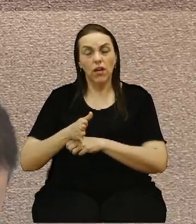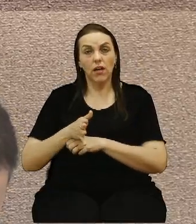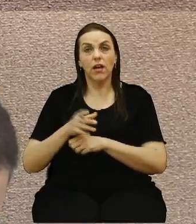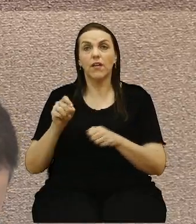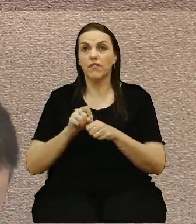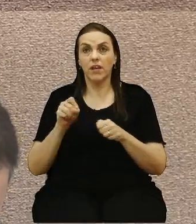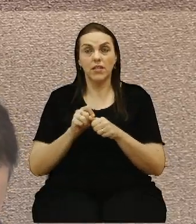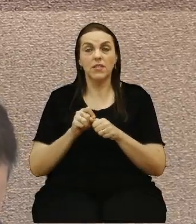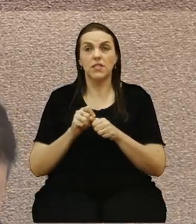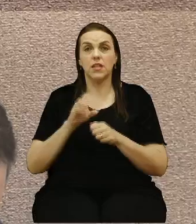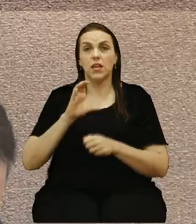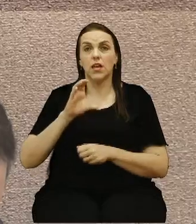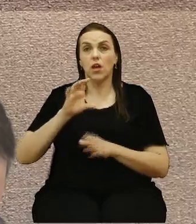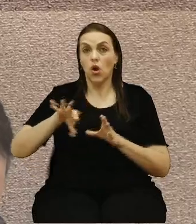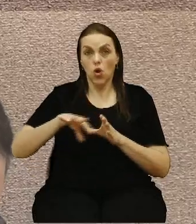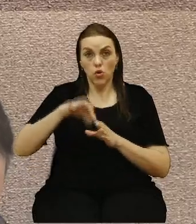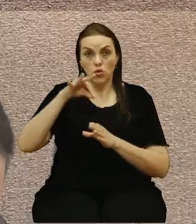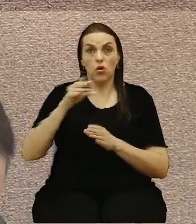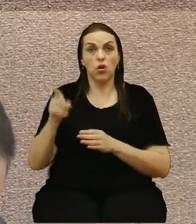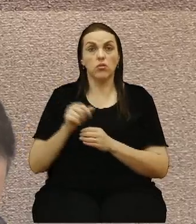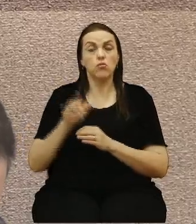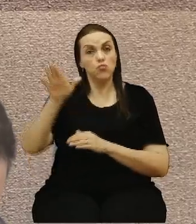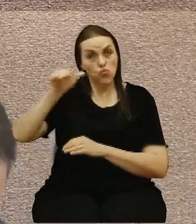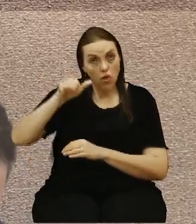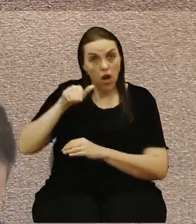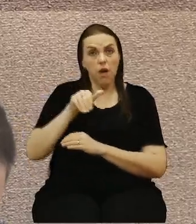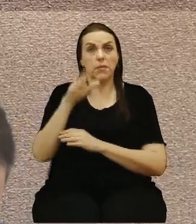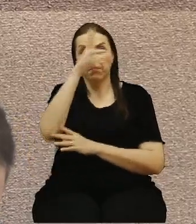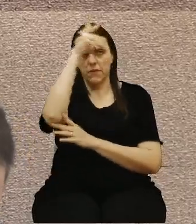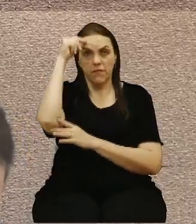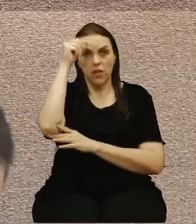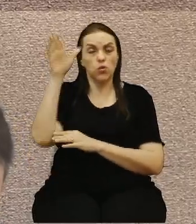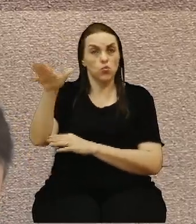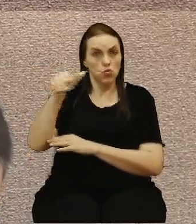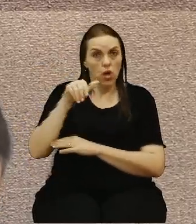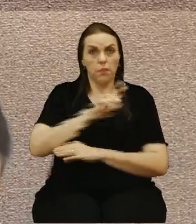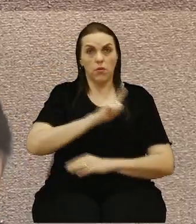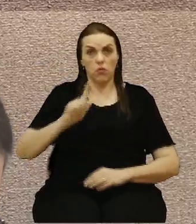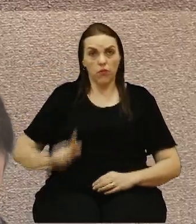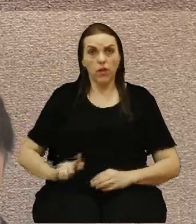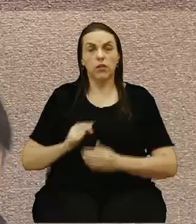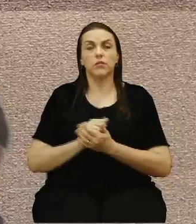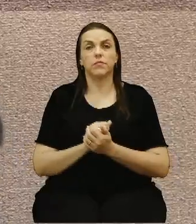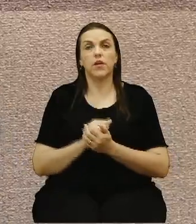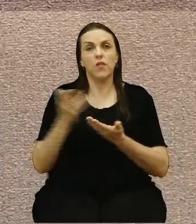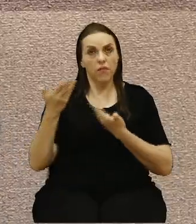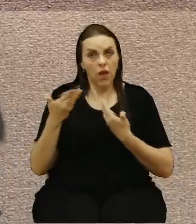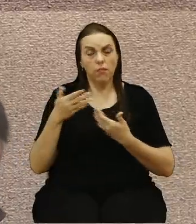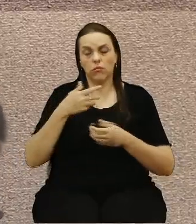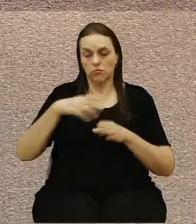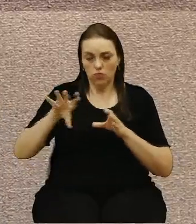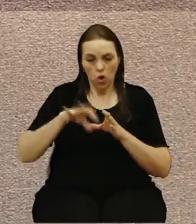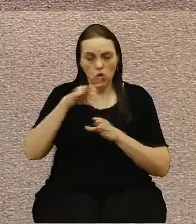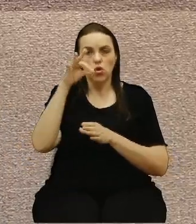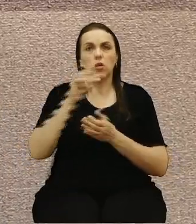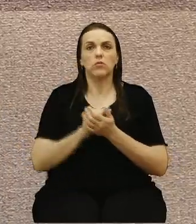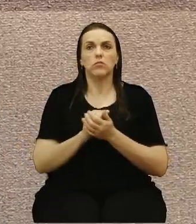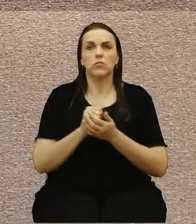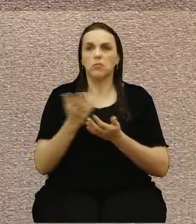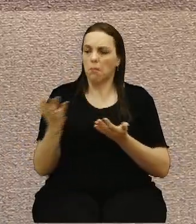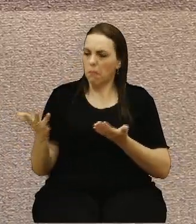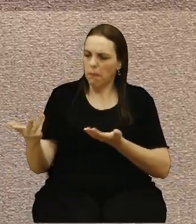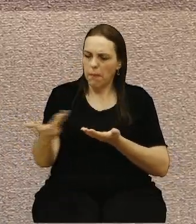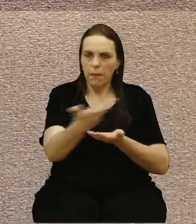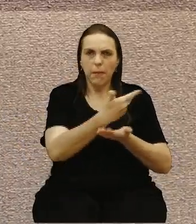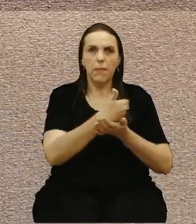consórcio. Chama todos os prefeitos aqui, chama o governador, vamos fazer um consórcio. Pega todos